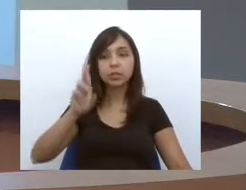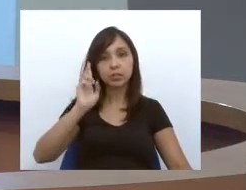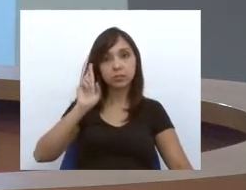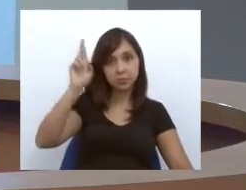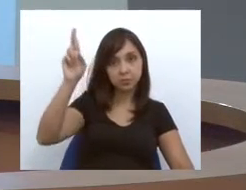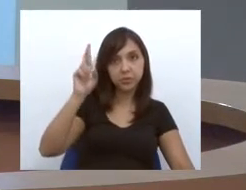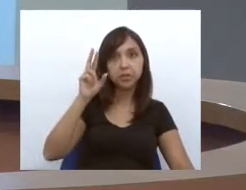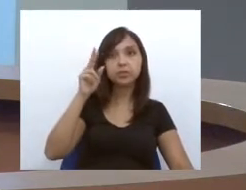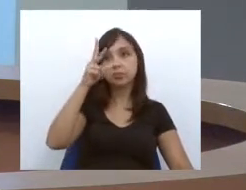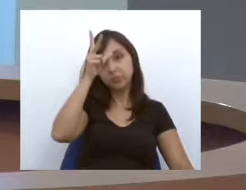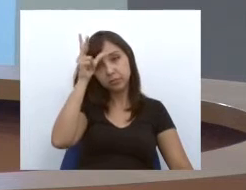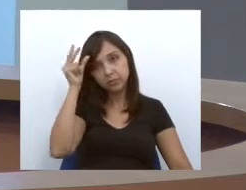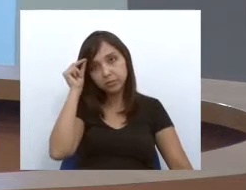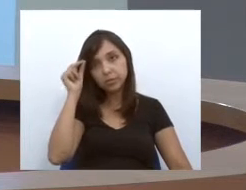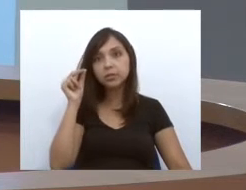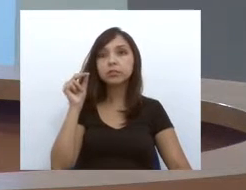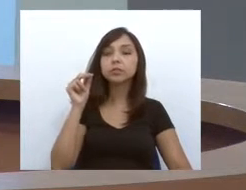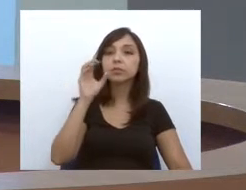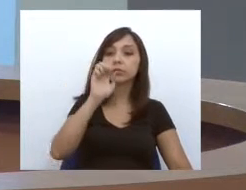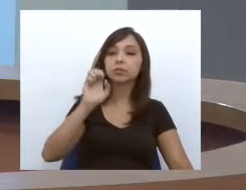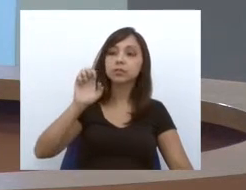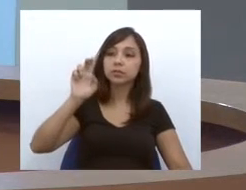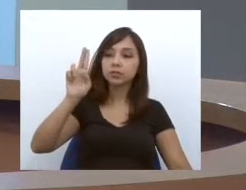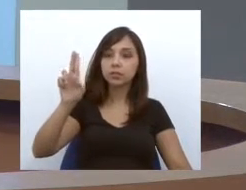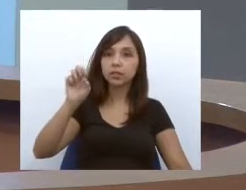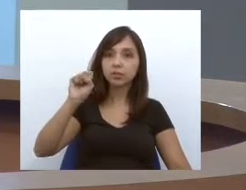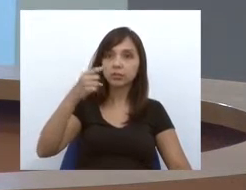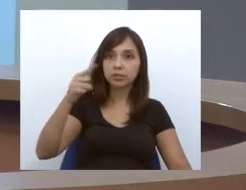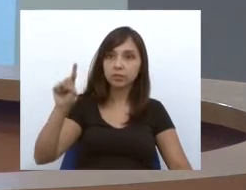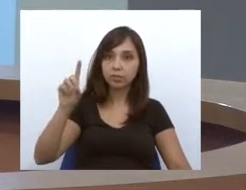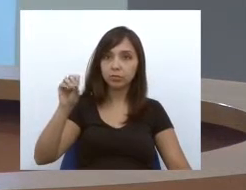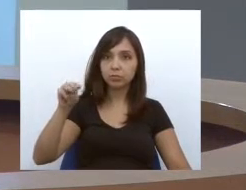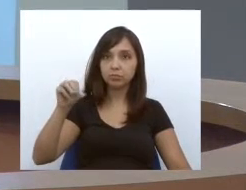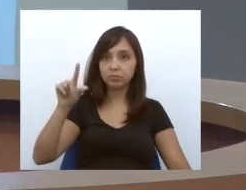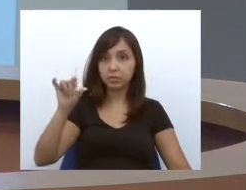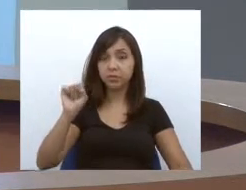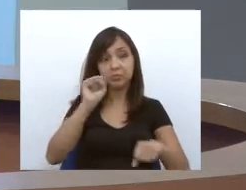prefeitura. O céu São Domingos, parado há 3 anos,